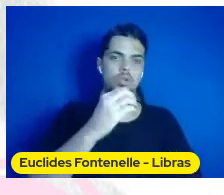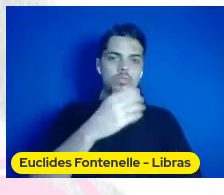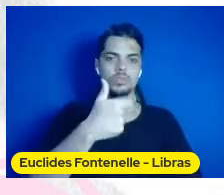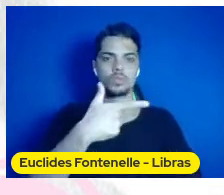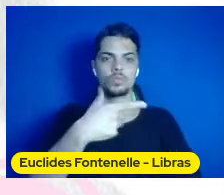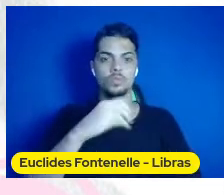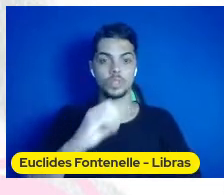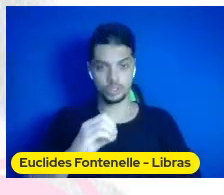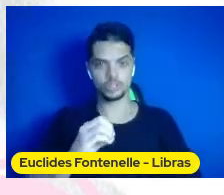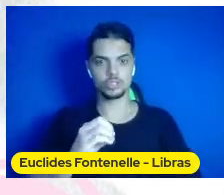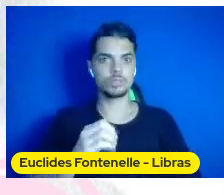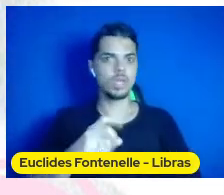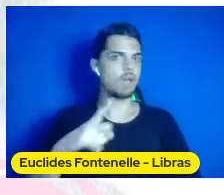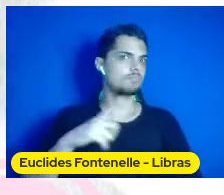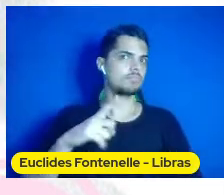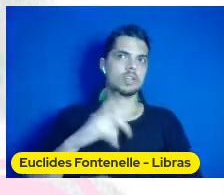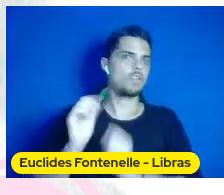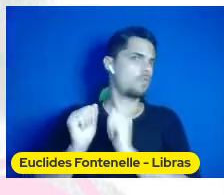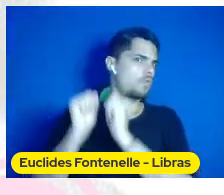alguns prêmios